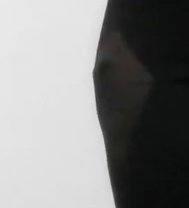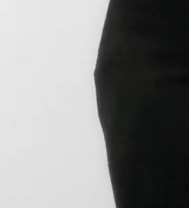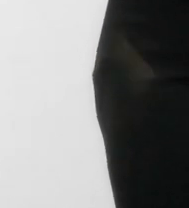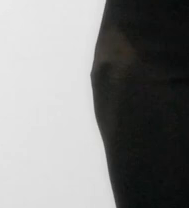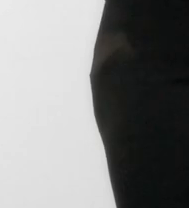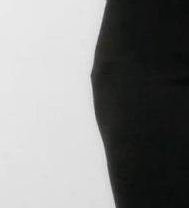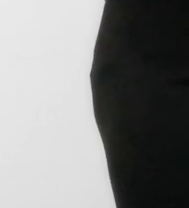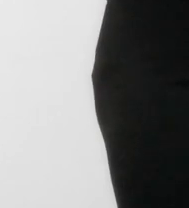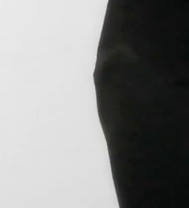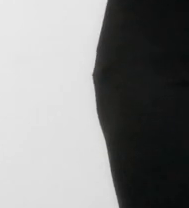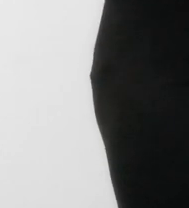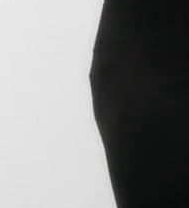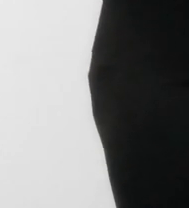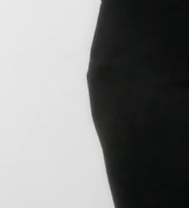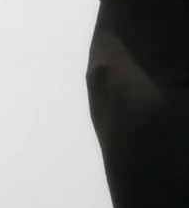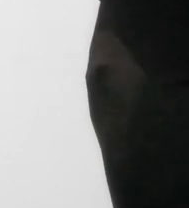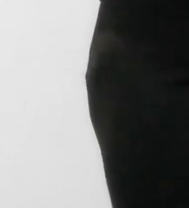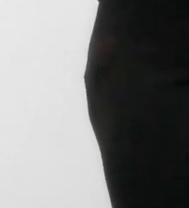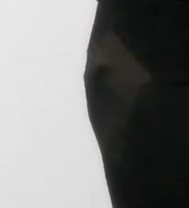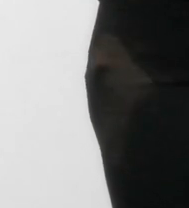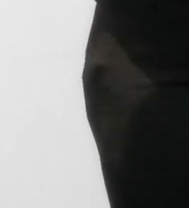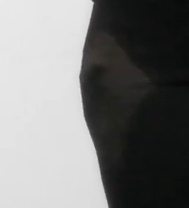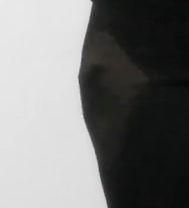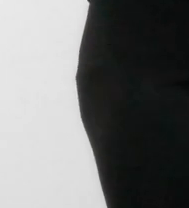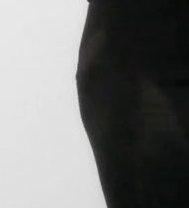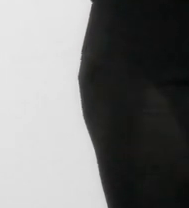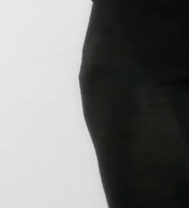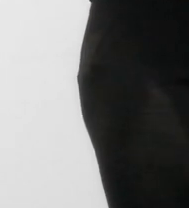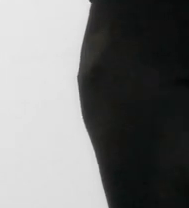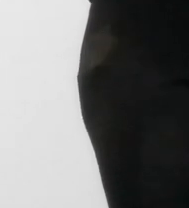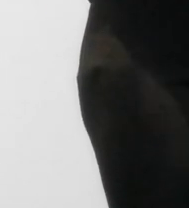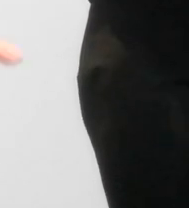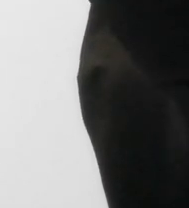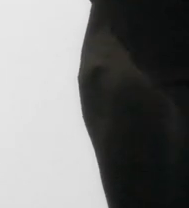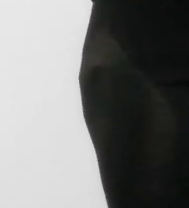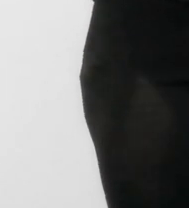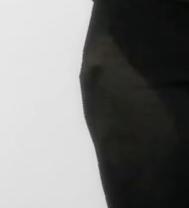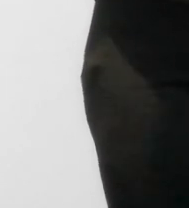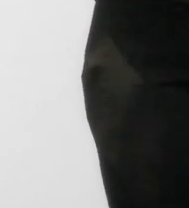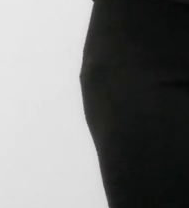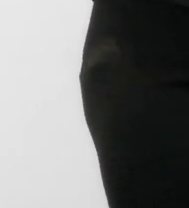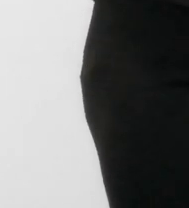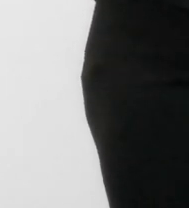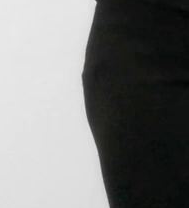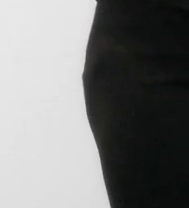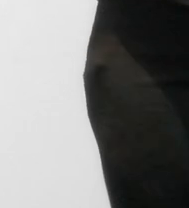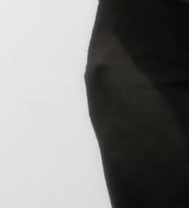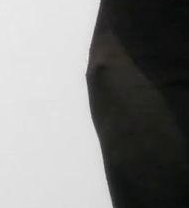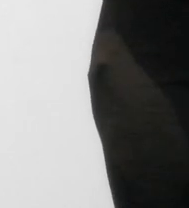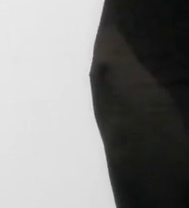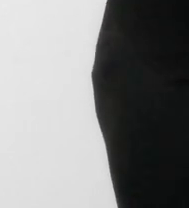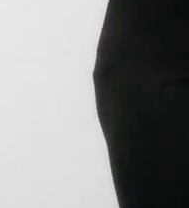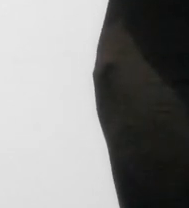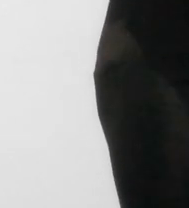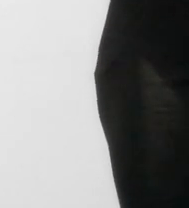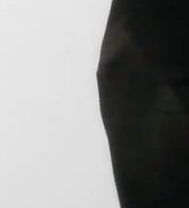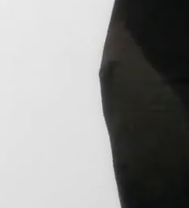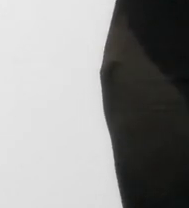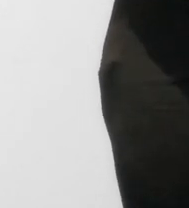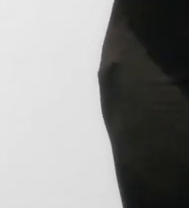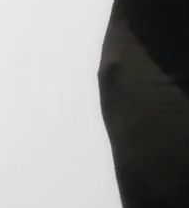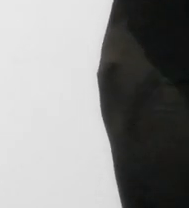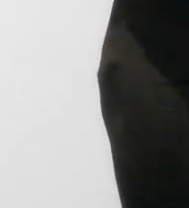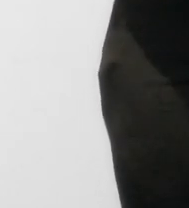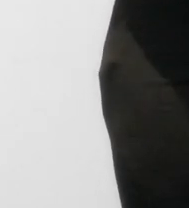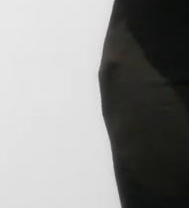direitos ao ser diagnosticada os direitos já tinha que vir ali ó não tem a certidão de nascimento é